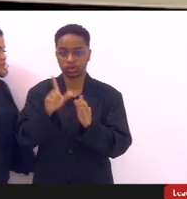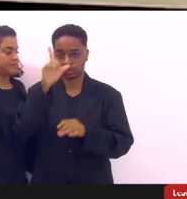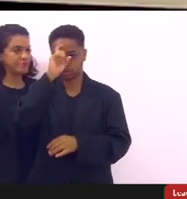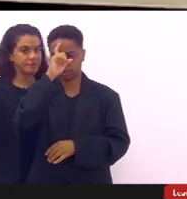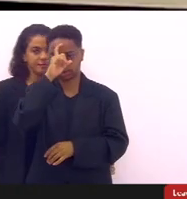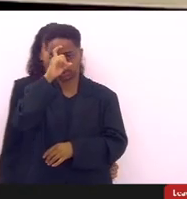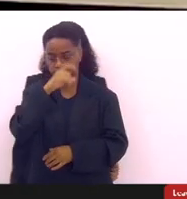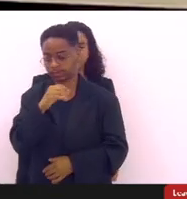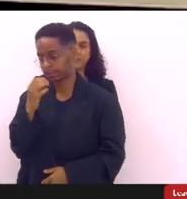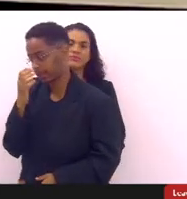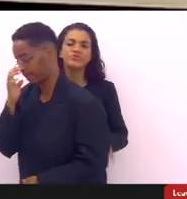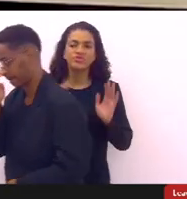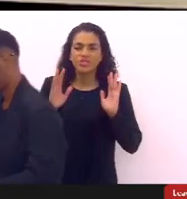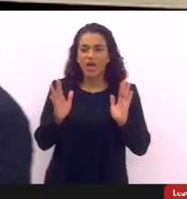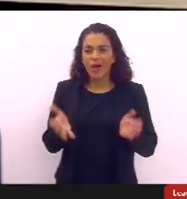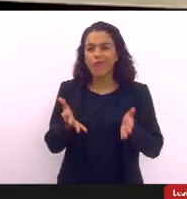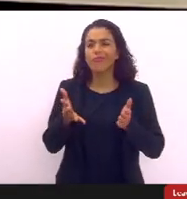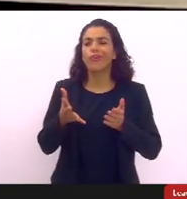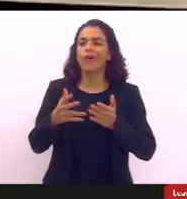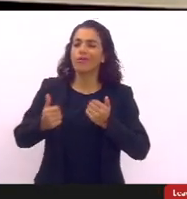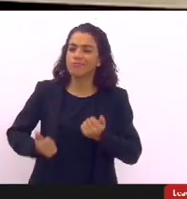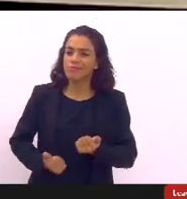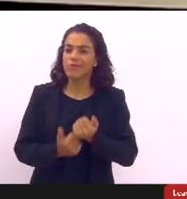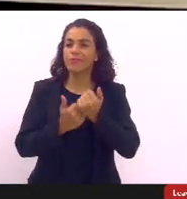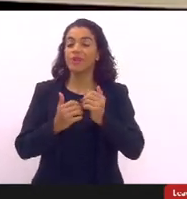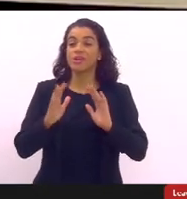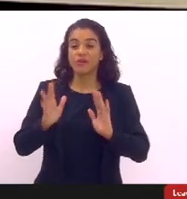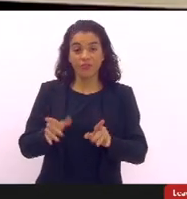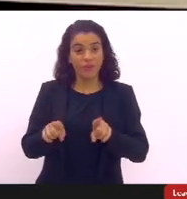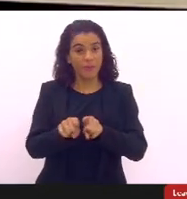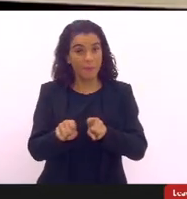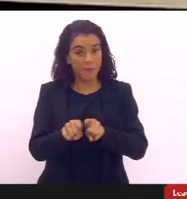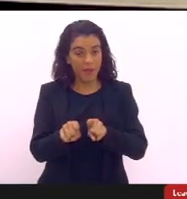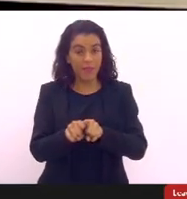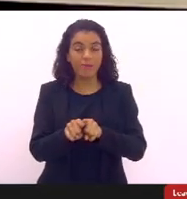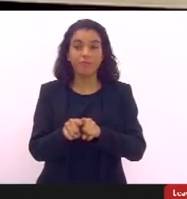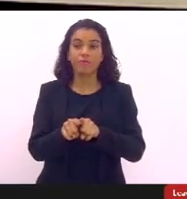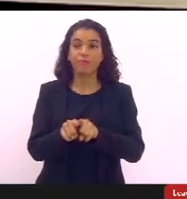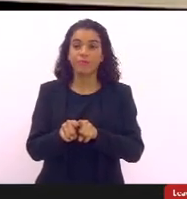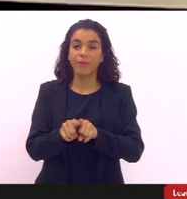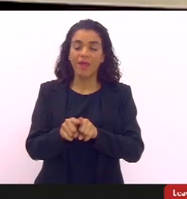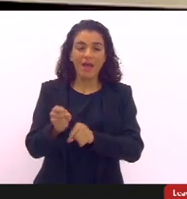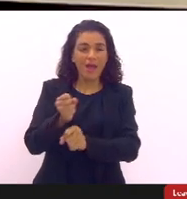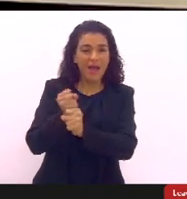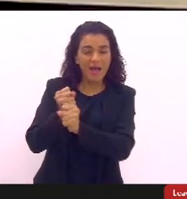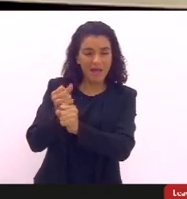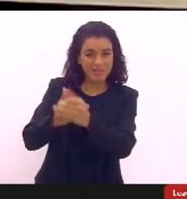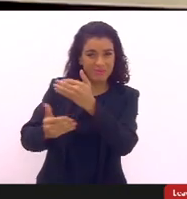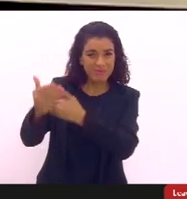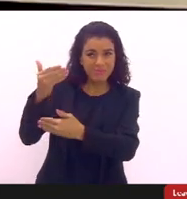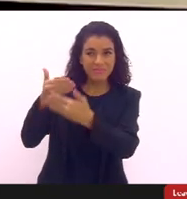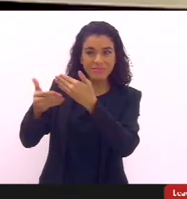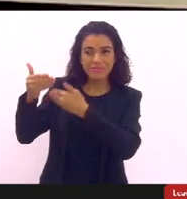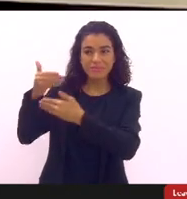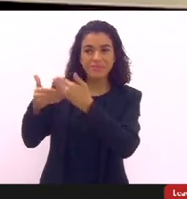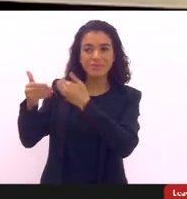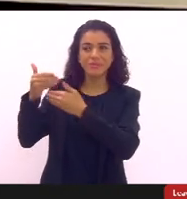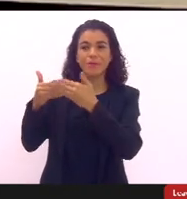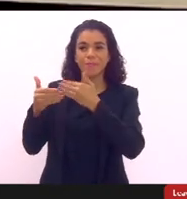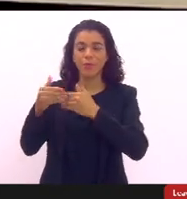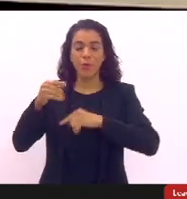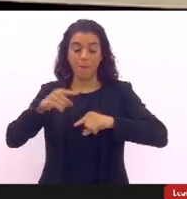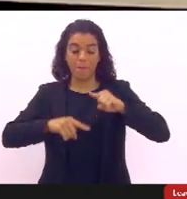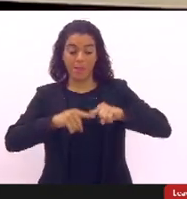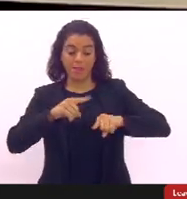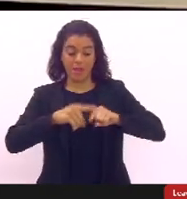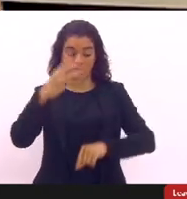foi dito, já foi impulsionado, já foi, inclusive, adquirido, muitos anos atrás, um equipamento